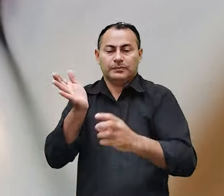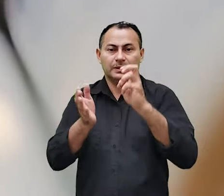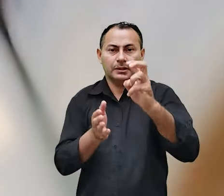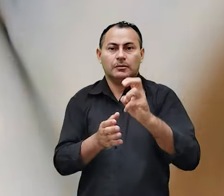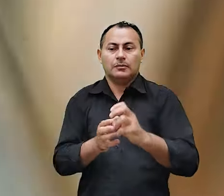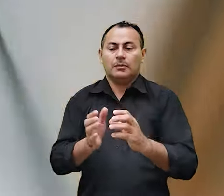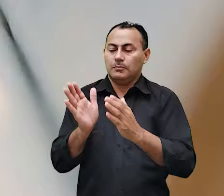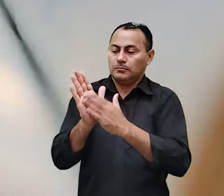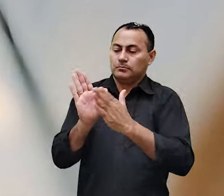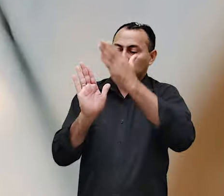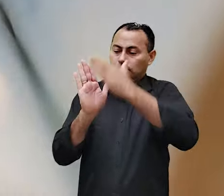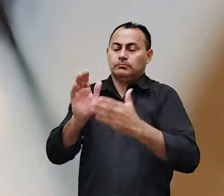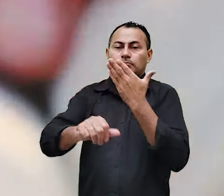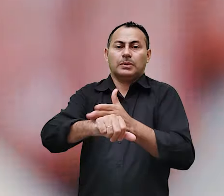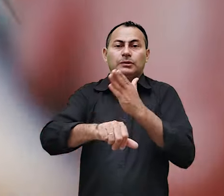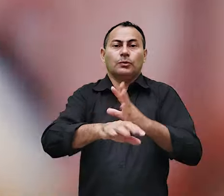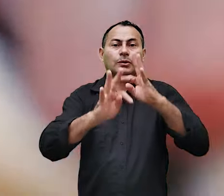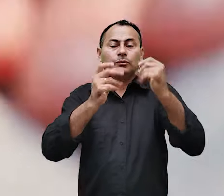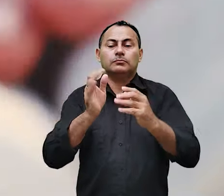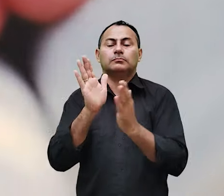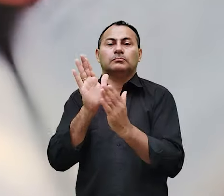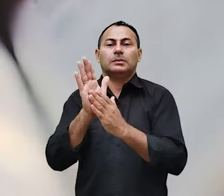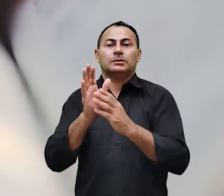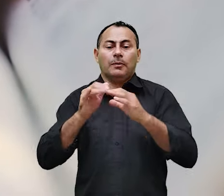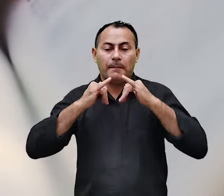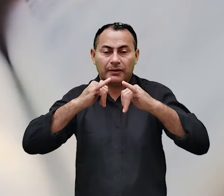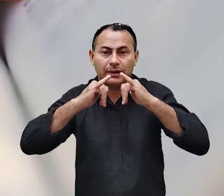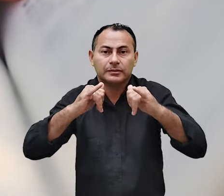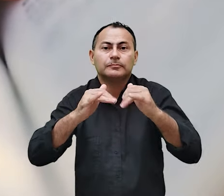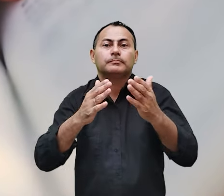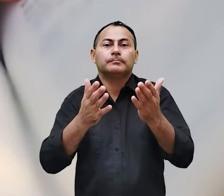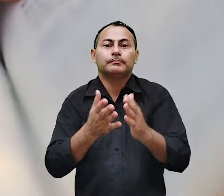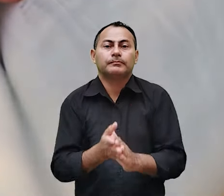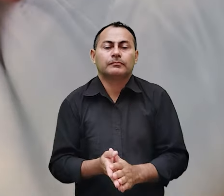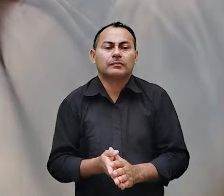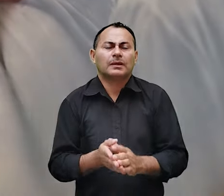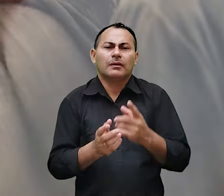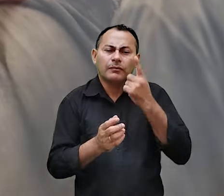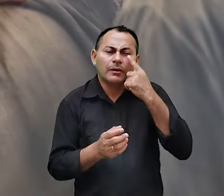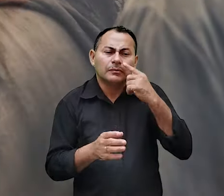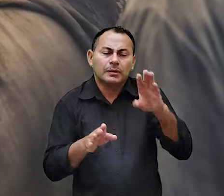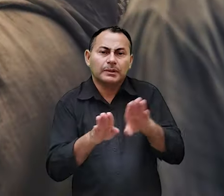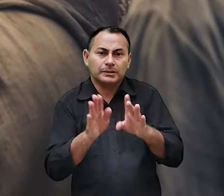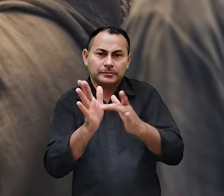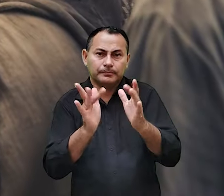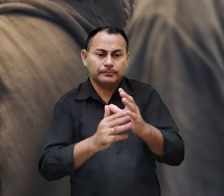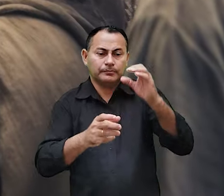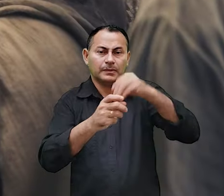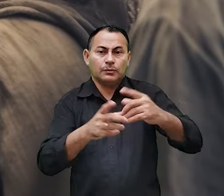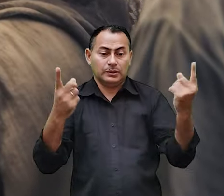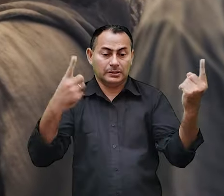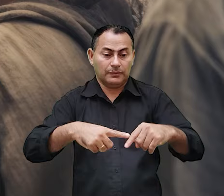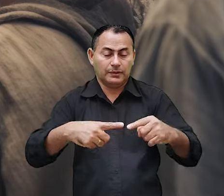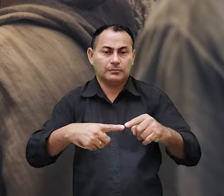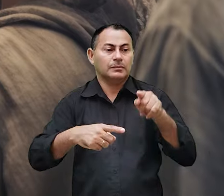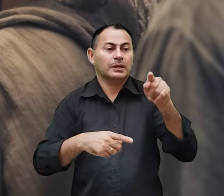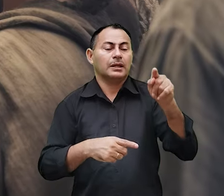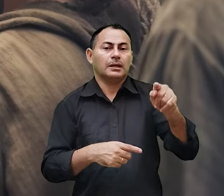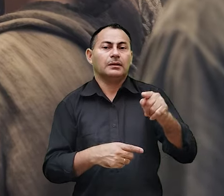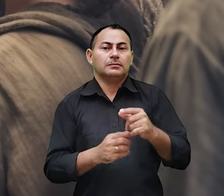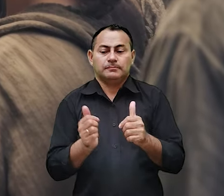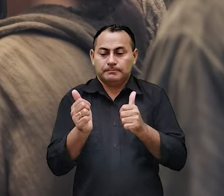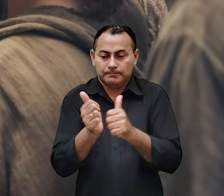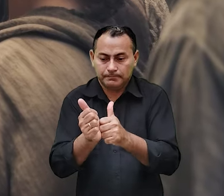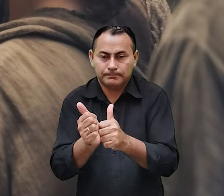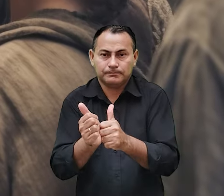ministério. No capítulo 5, ele provou e praticou tudo que propôs no seu manifesto. Verificamos também que Jesus lançou um